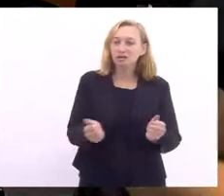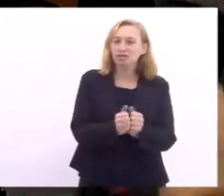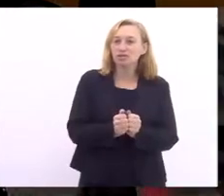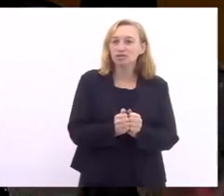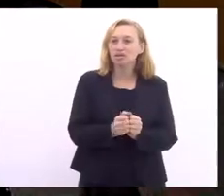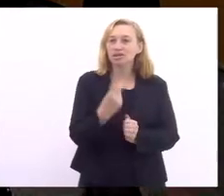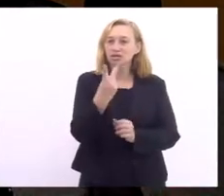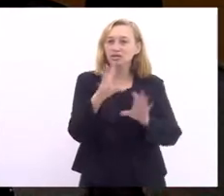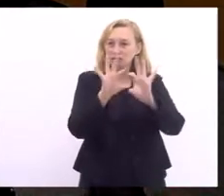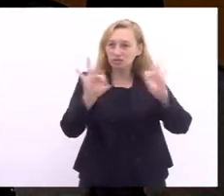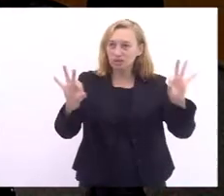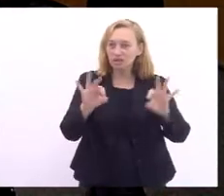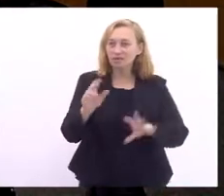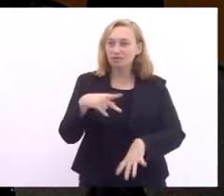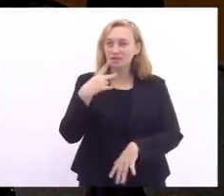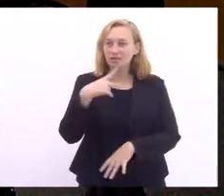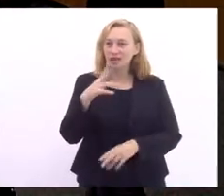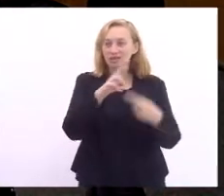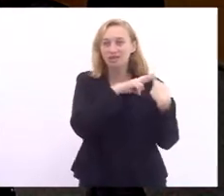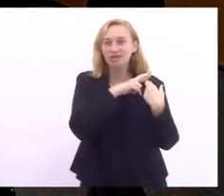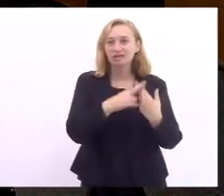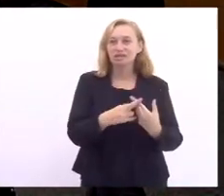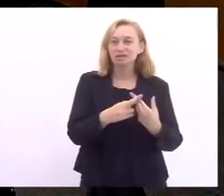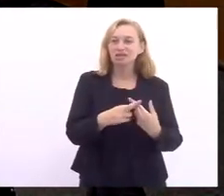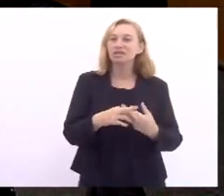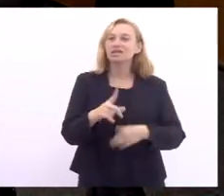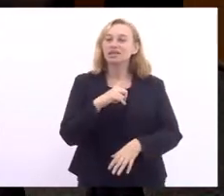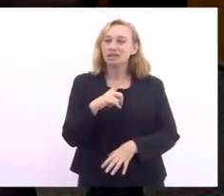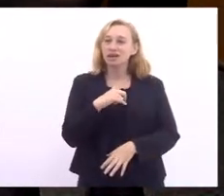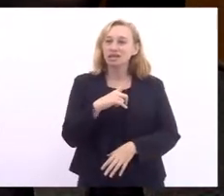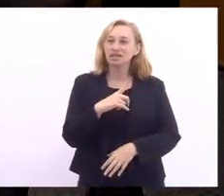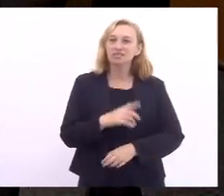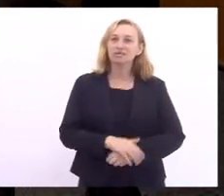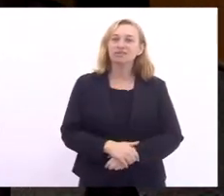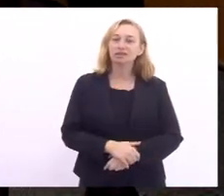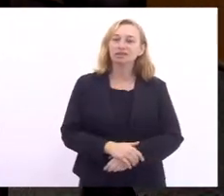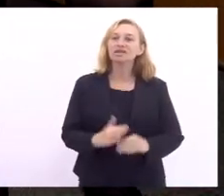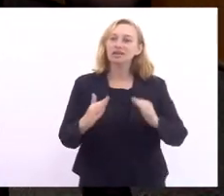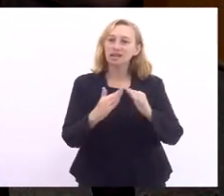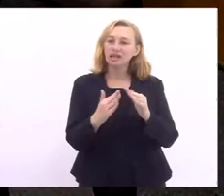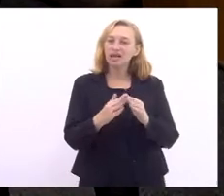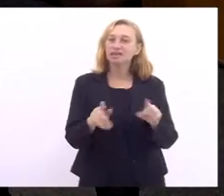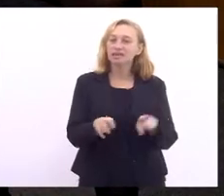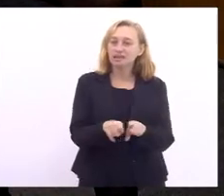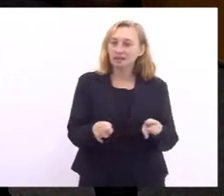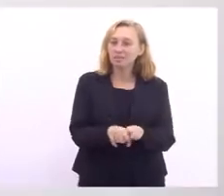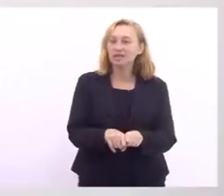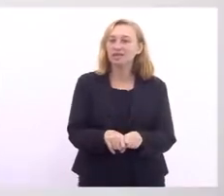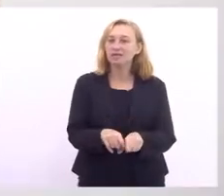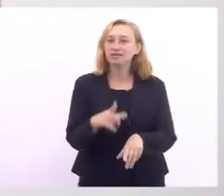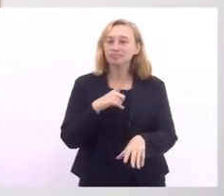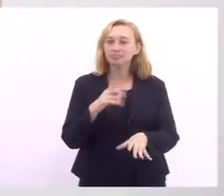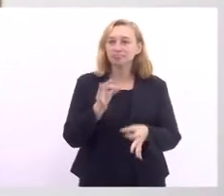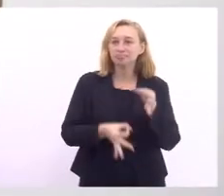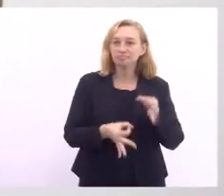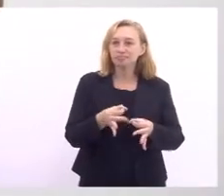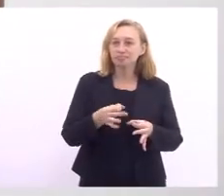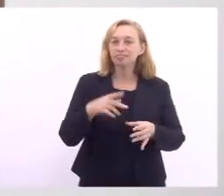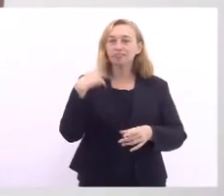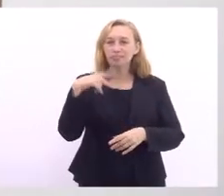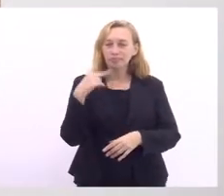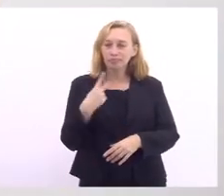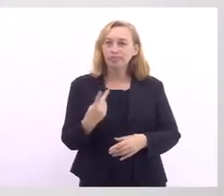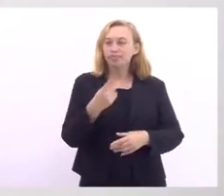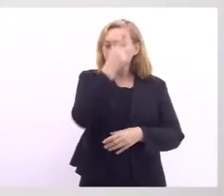essas duas frases para falar dessa Essa responsabilidade né que a gente tem e que essa casa também tem não é com a política com as